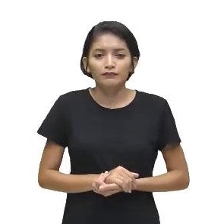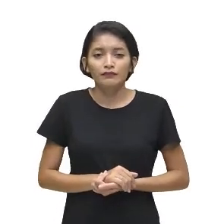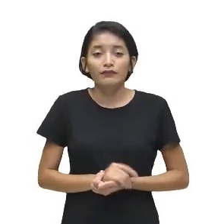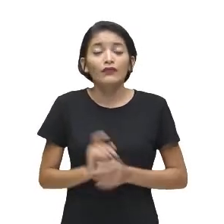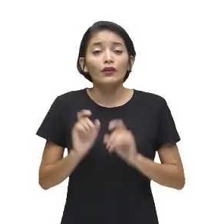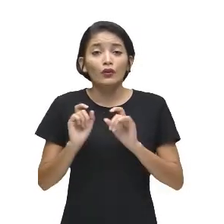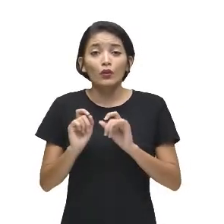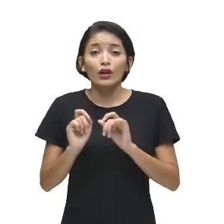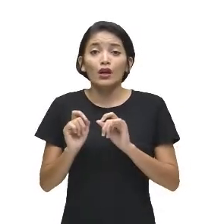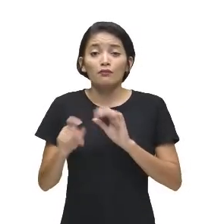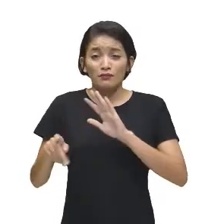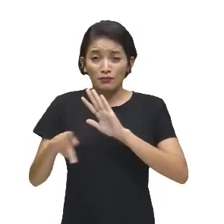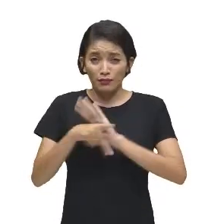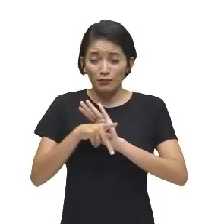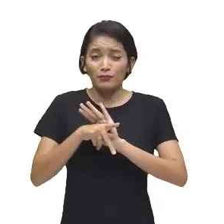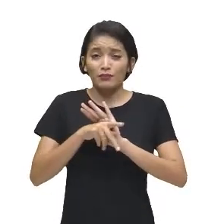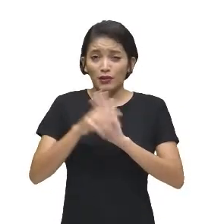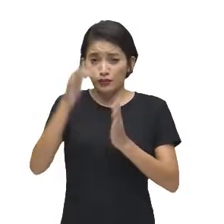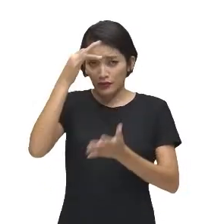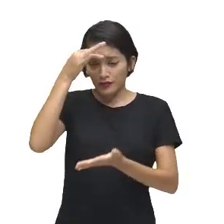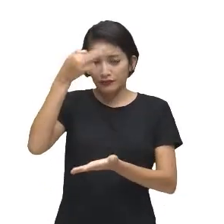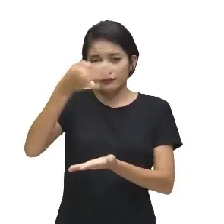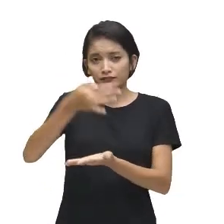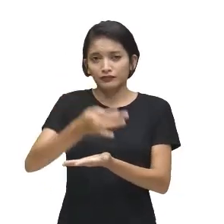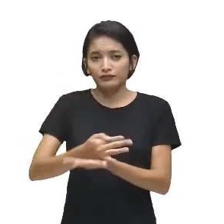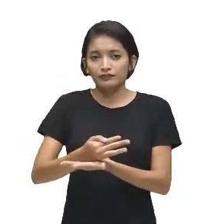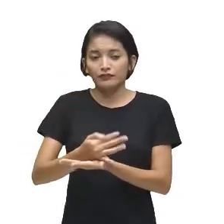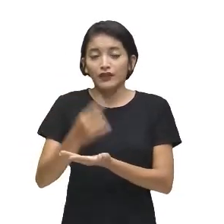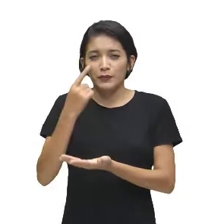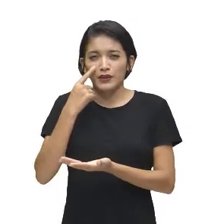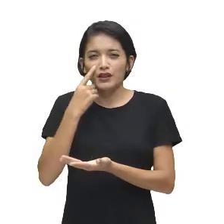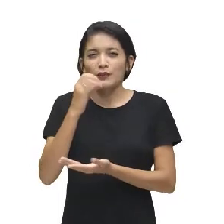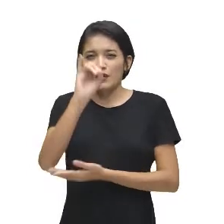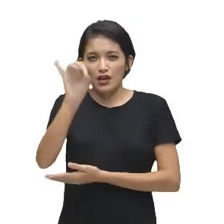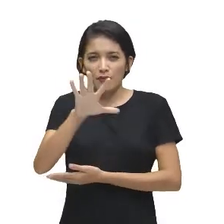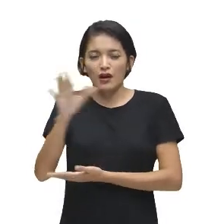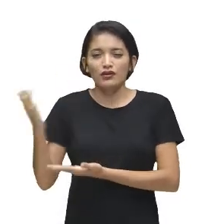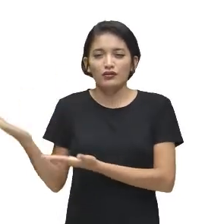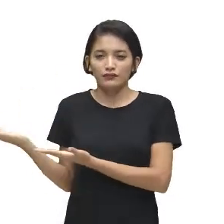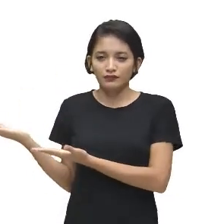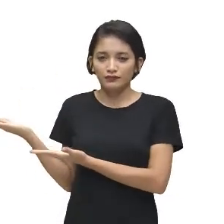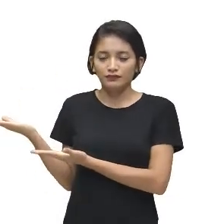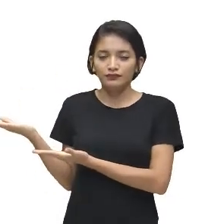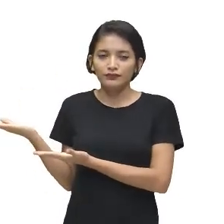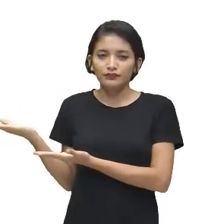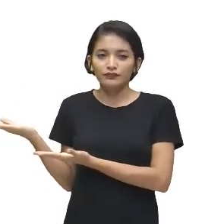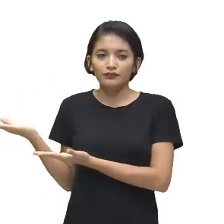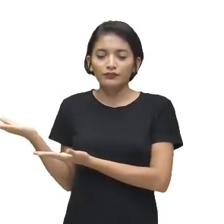da sua fé, né? Essa imagem aqui que nós estamos vendo